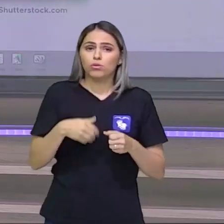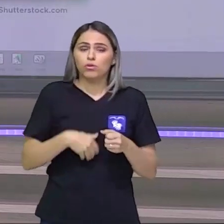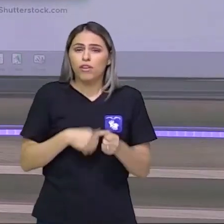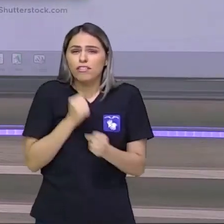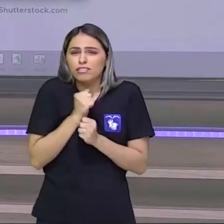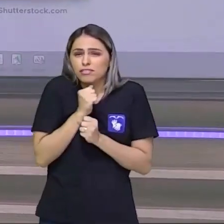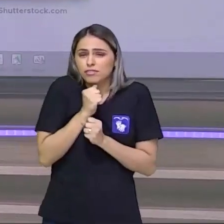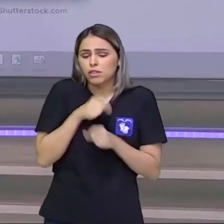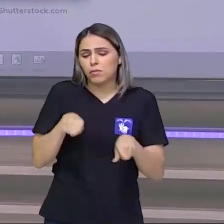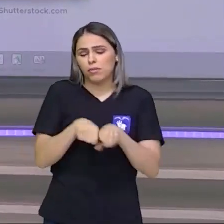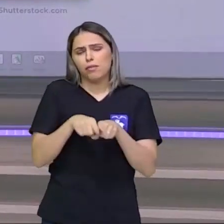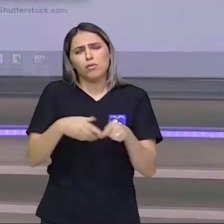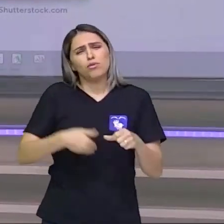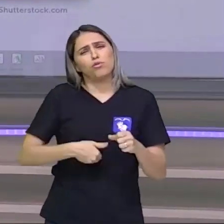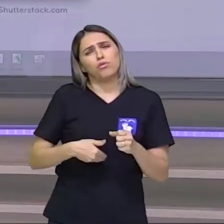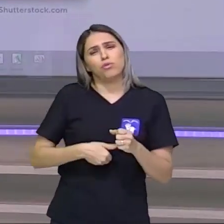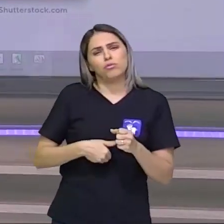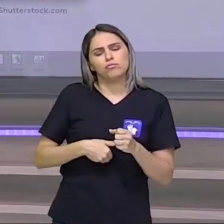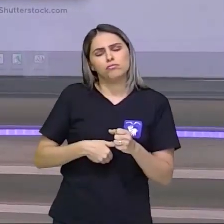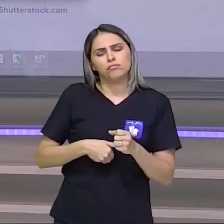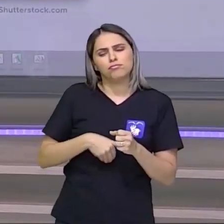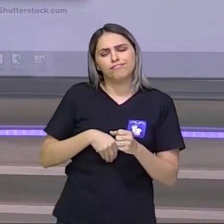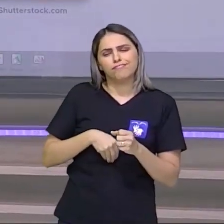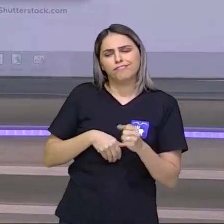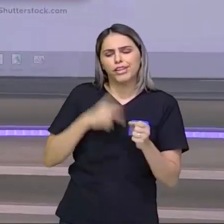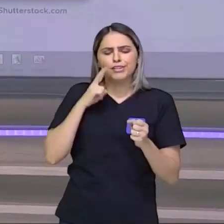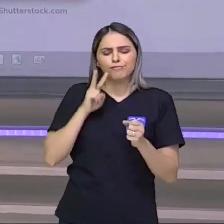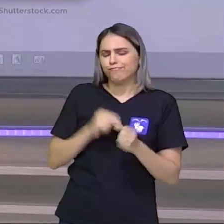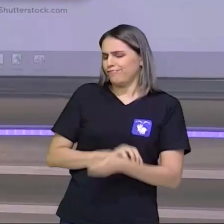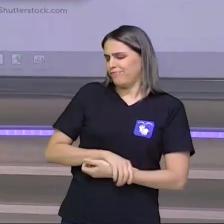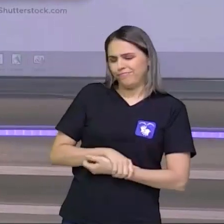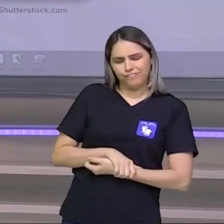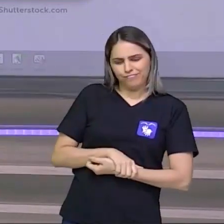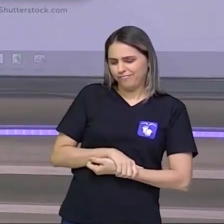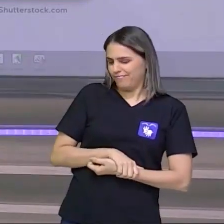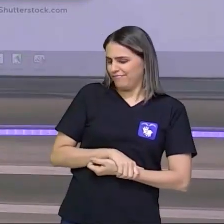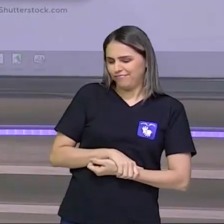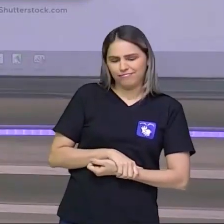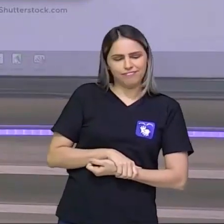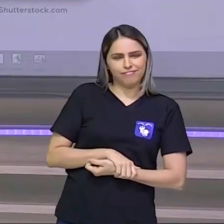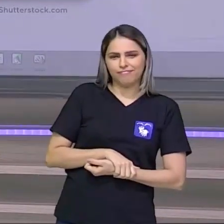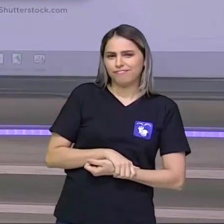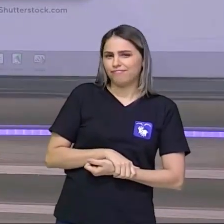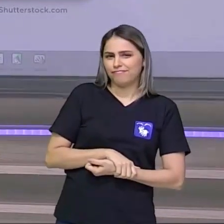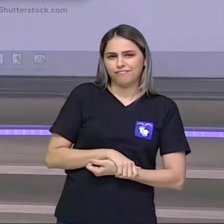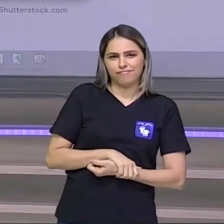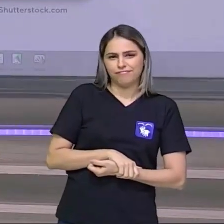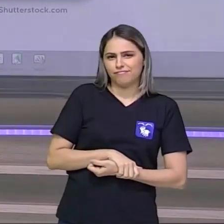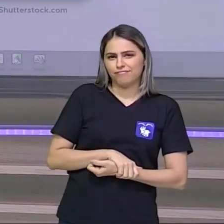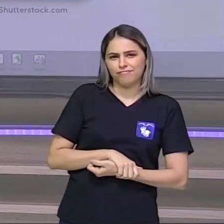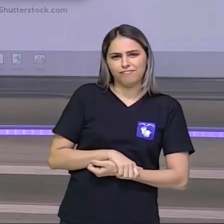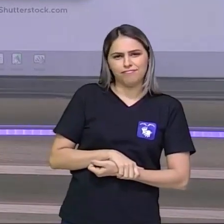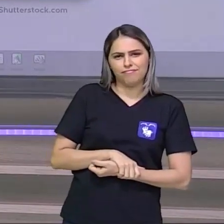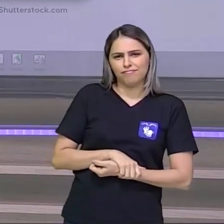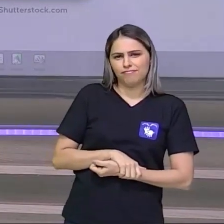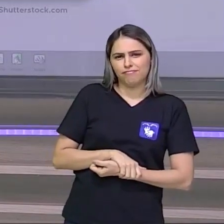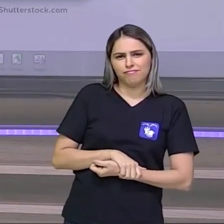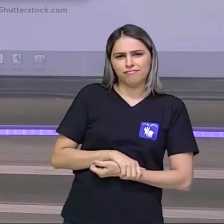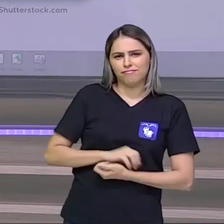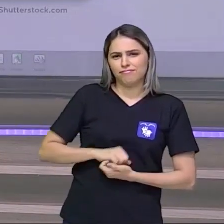ficarmos com muita fome. A dona cigarra, ela olhou assim para a dona formiga e disse